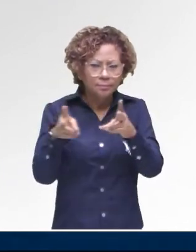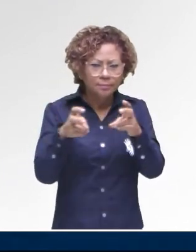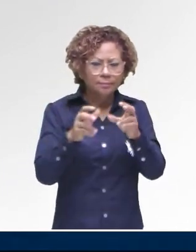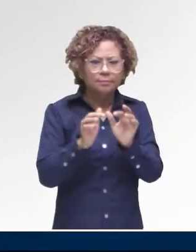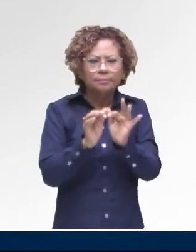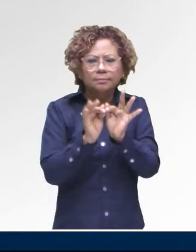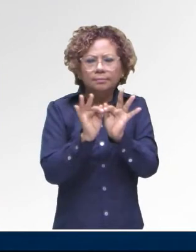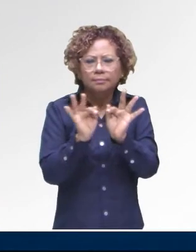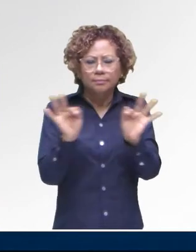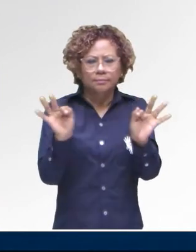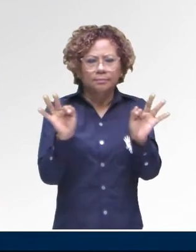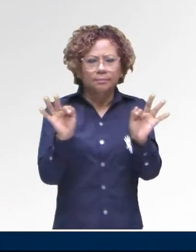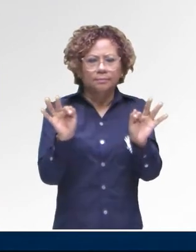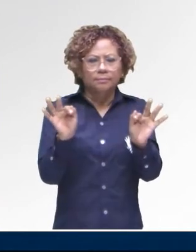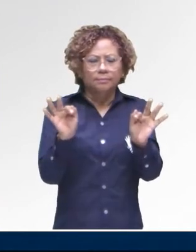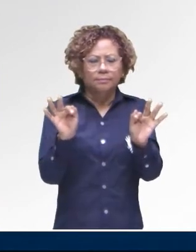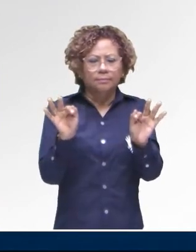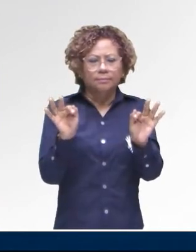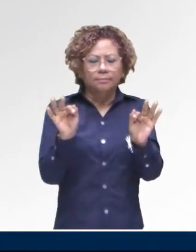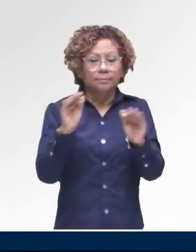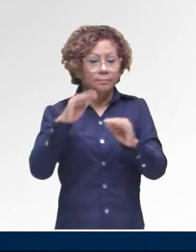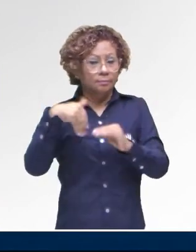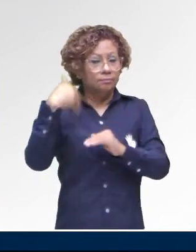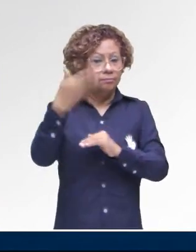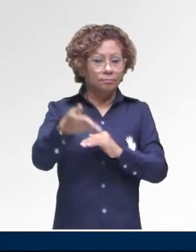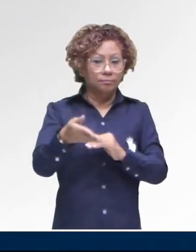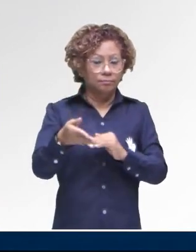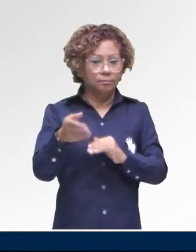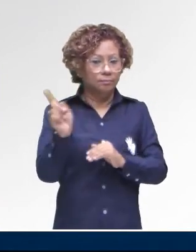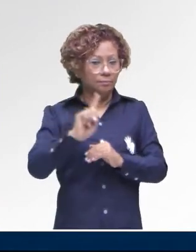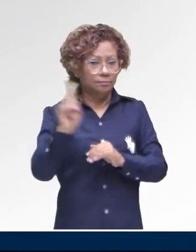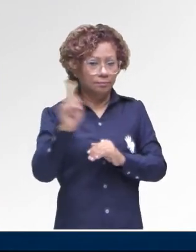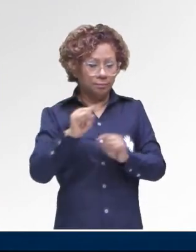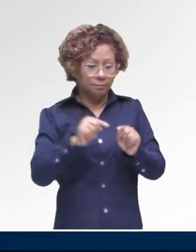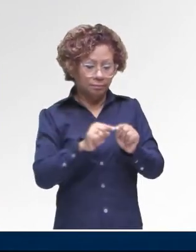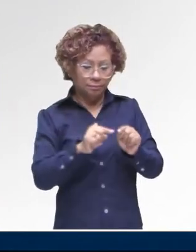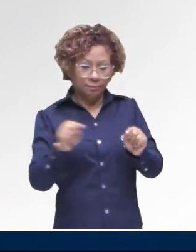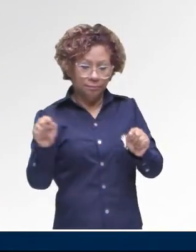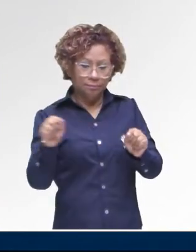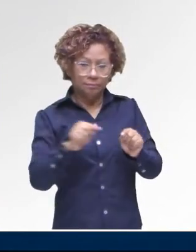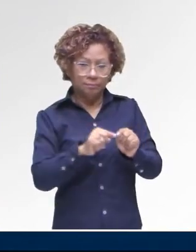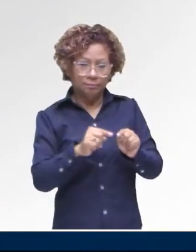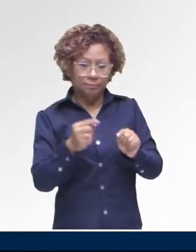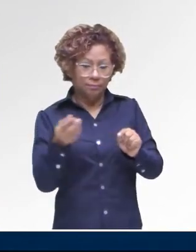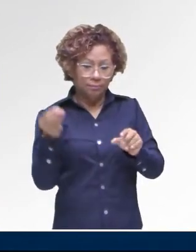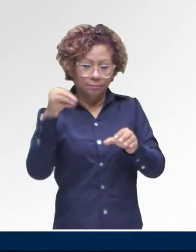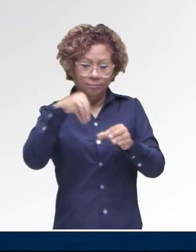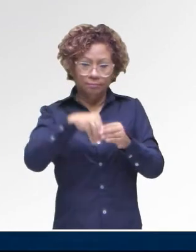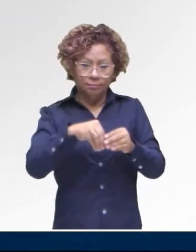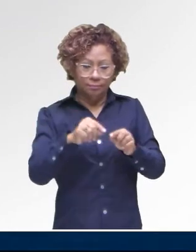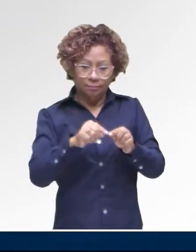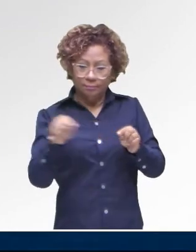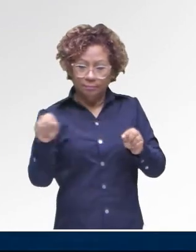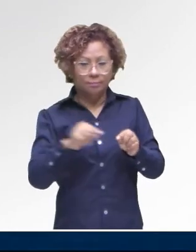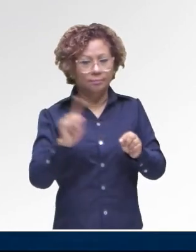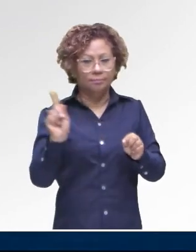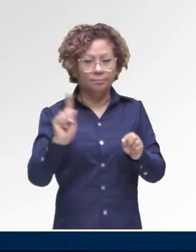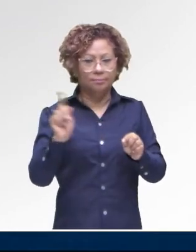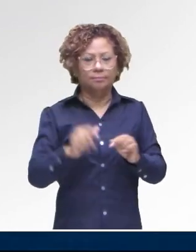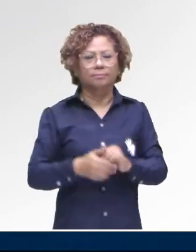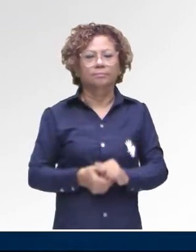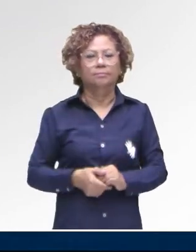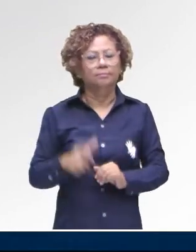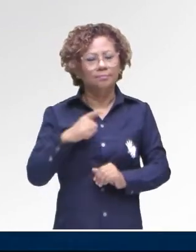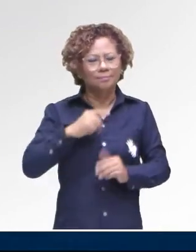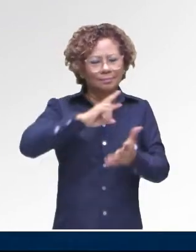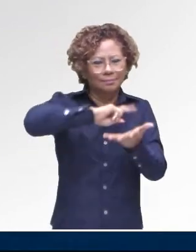simples. Não pertence, Não pertence à reta R. Estão fora. Muito bem. Temos infinitos